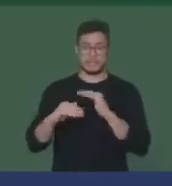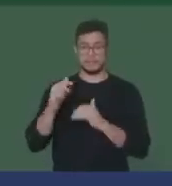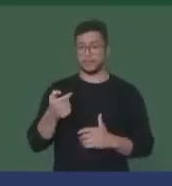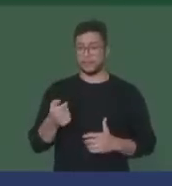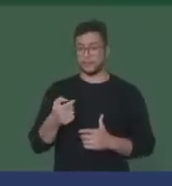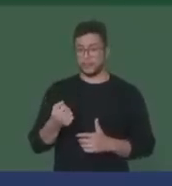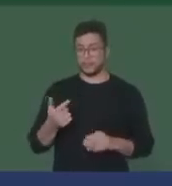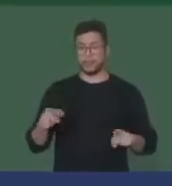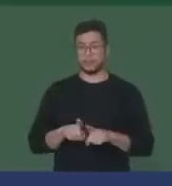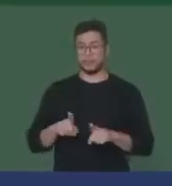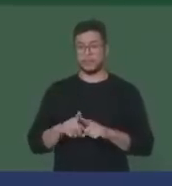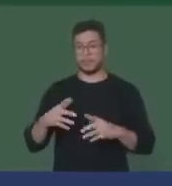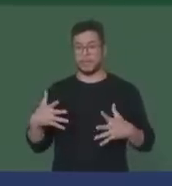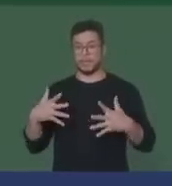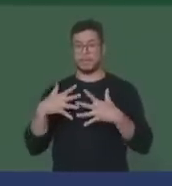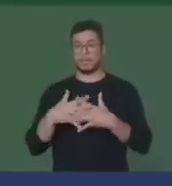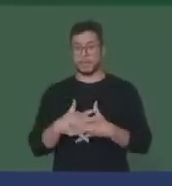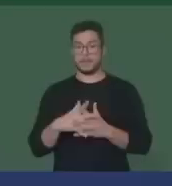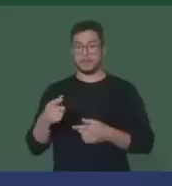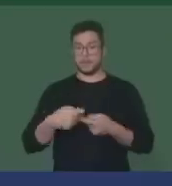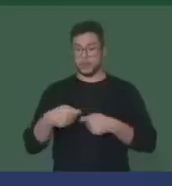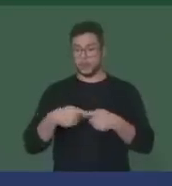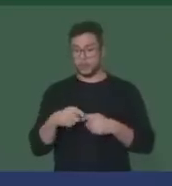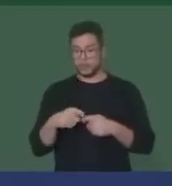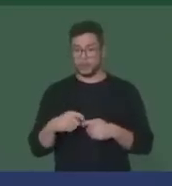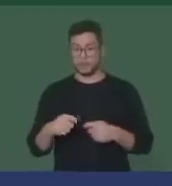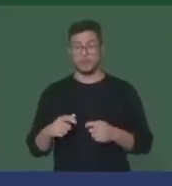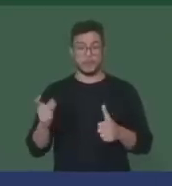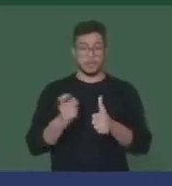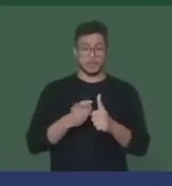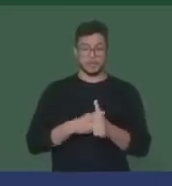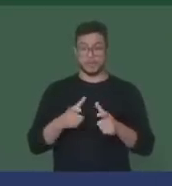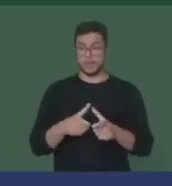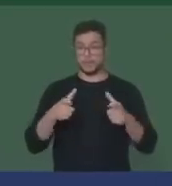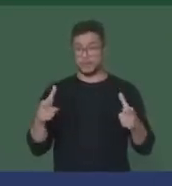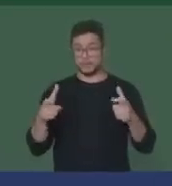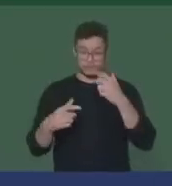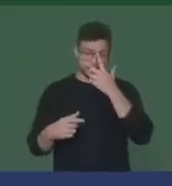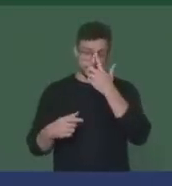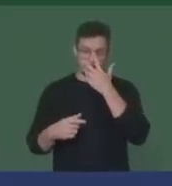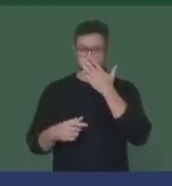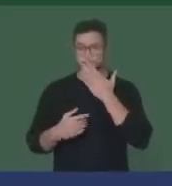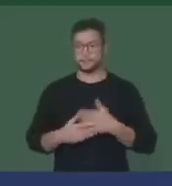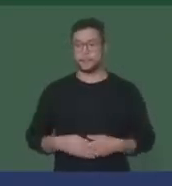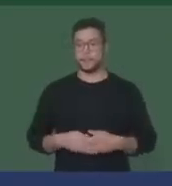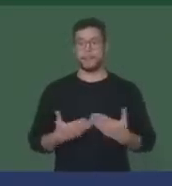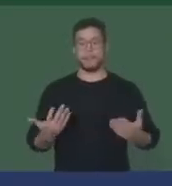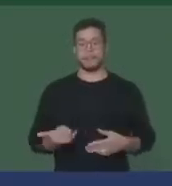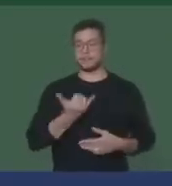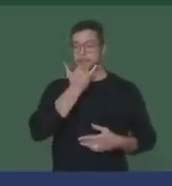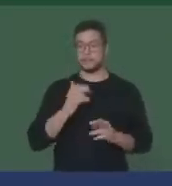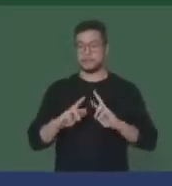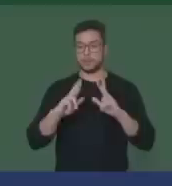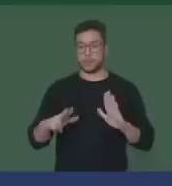à estagnação econômica, ao crescimento da dívida pública. Esse não é o arcabouço do